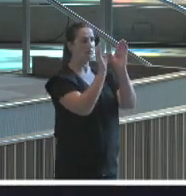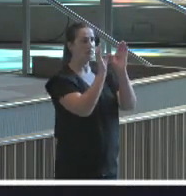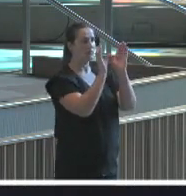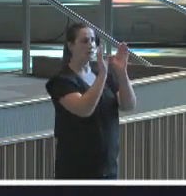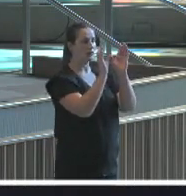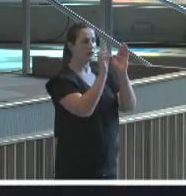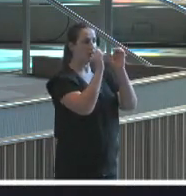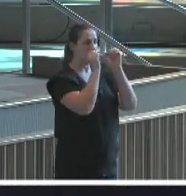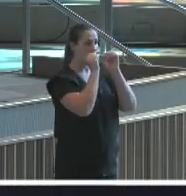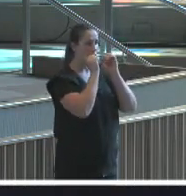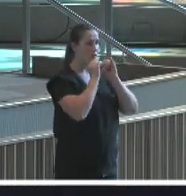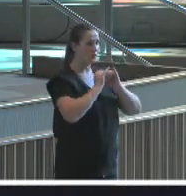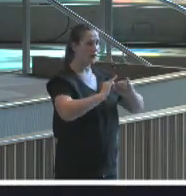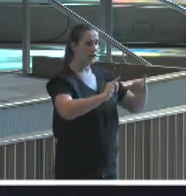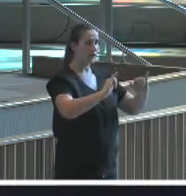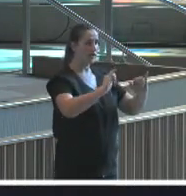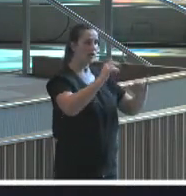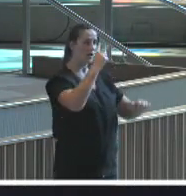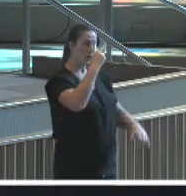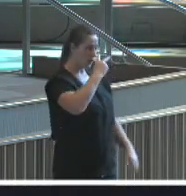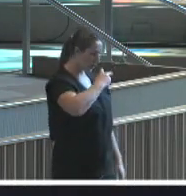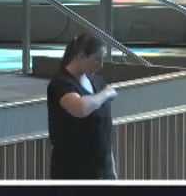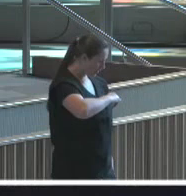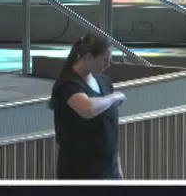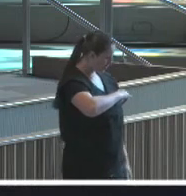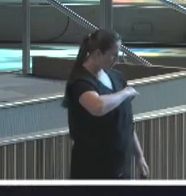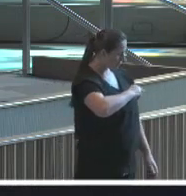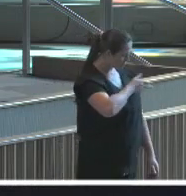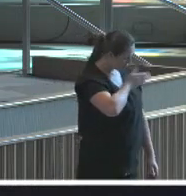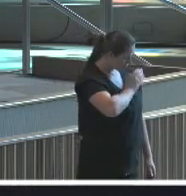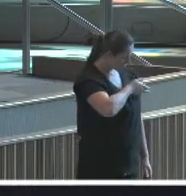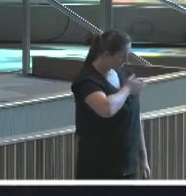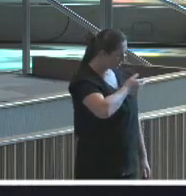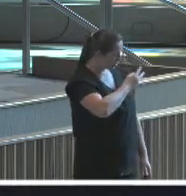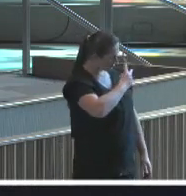diz assim: examinai a si mesmo